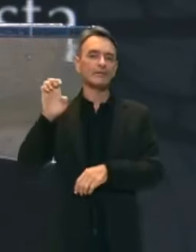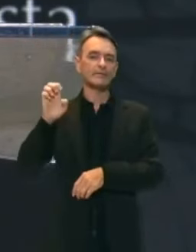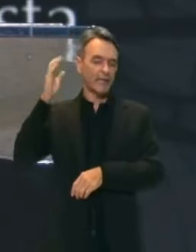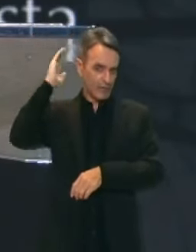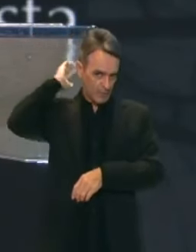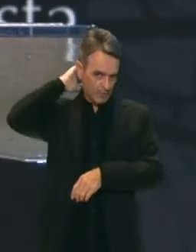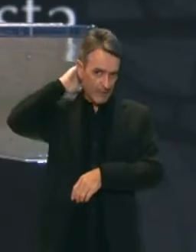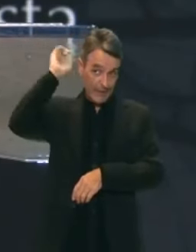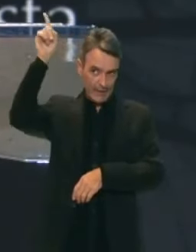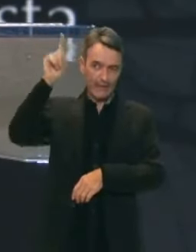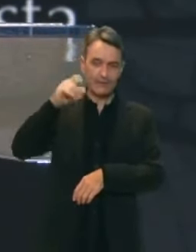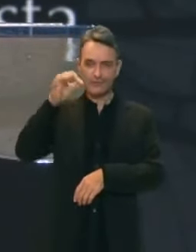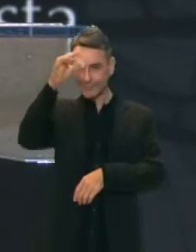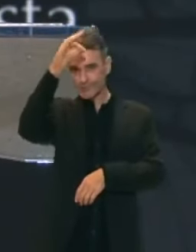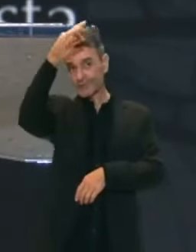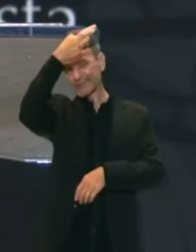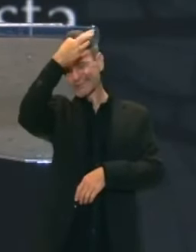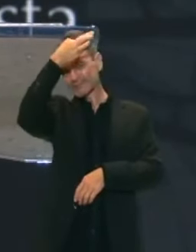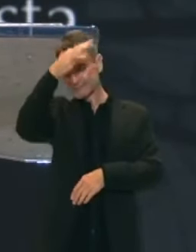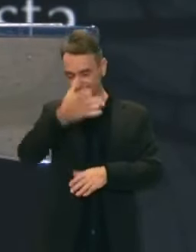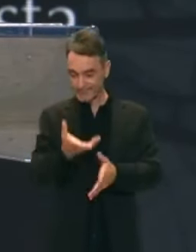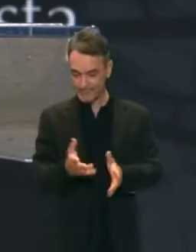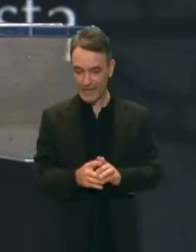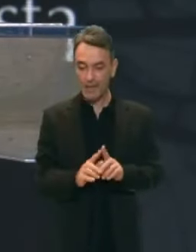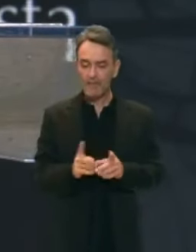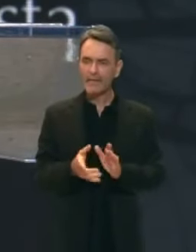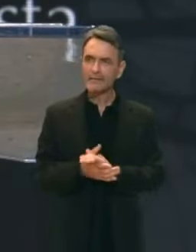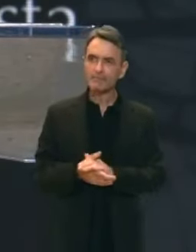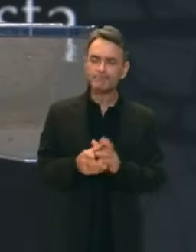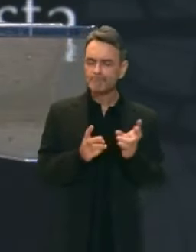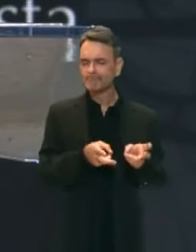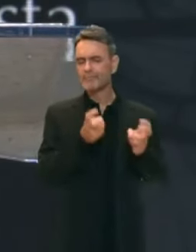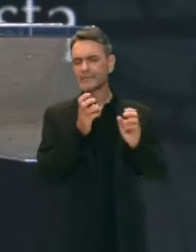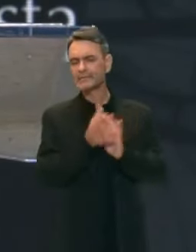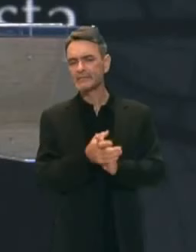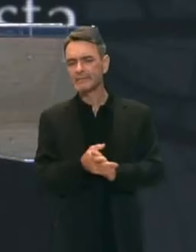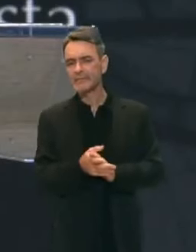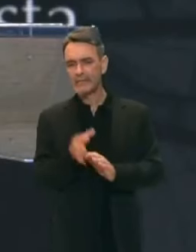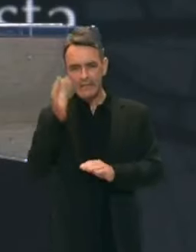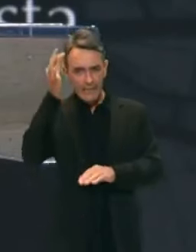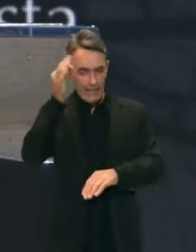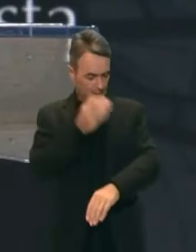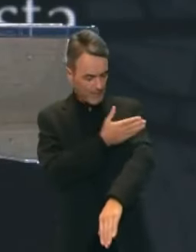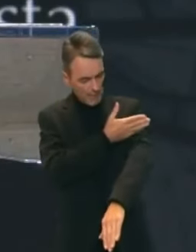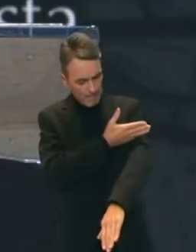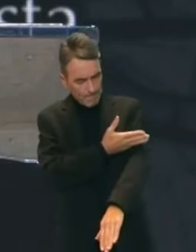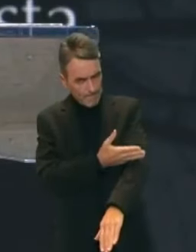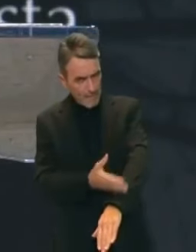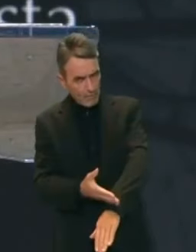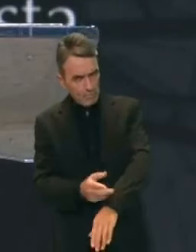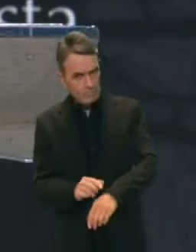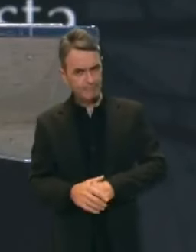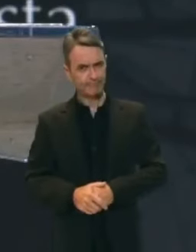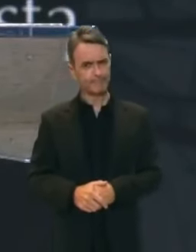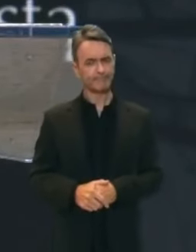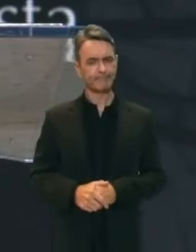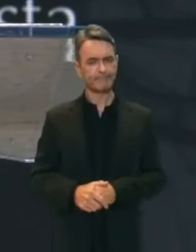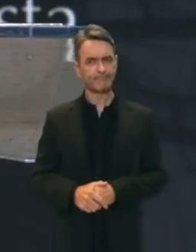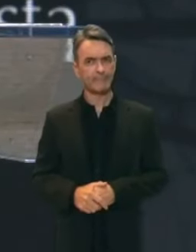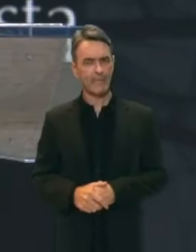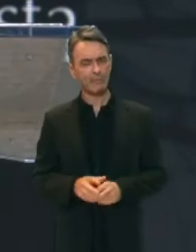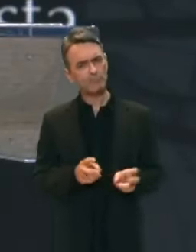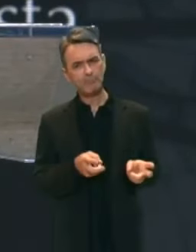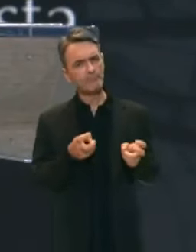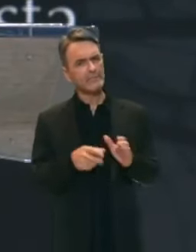ficar. Mas eu percebi através desse cabelo branco que uma coisa que eu não estava ainda